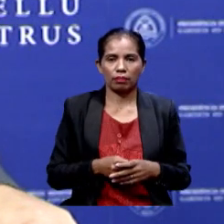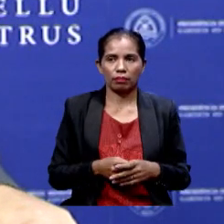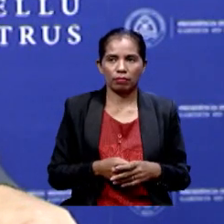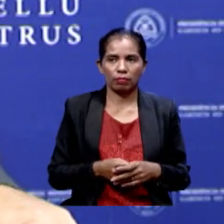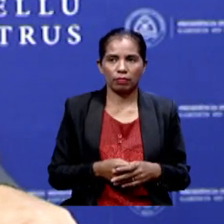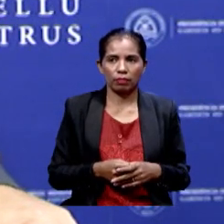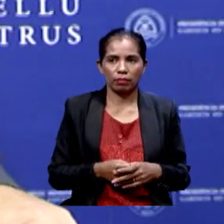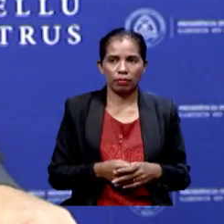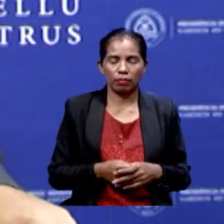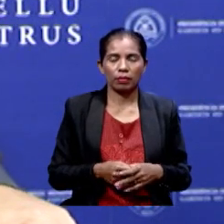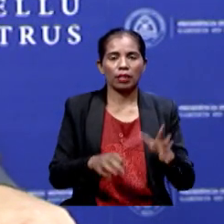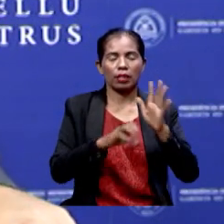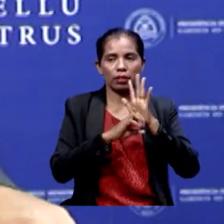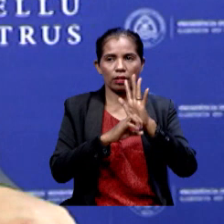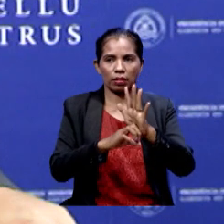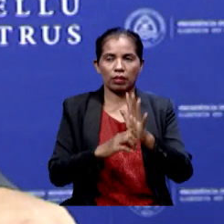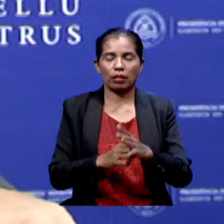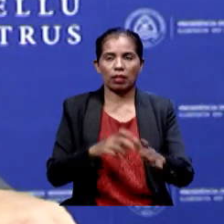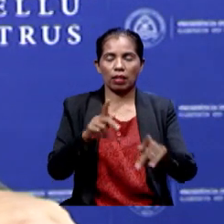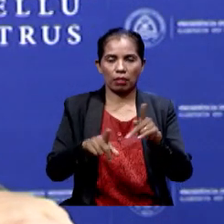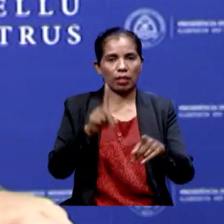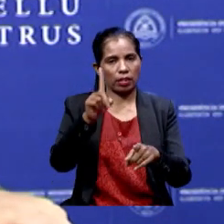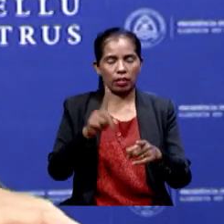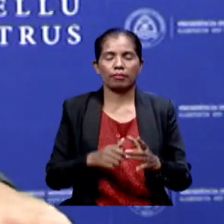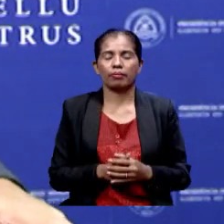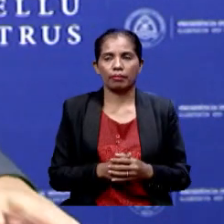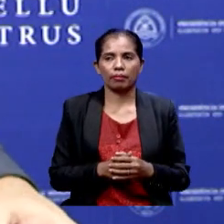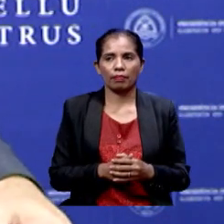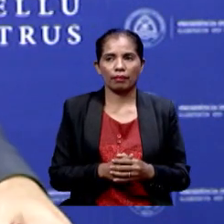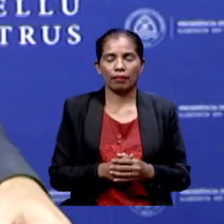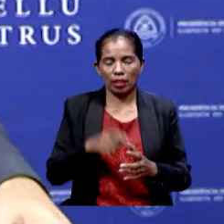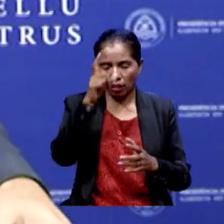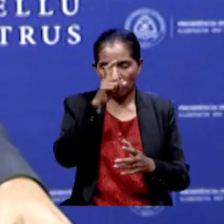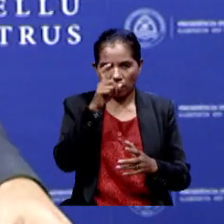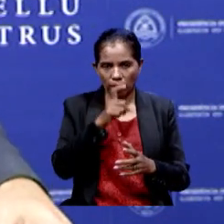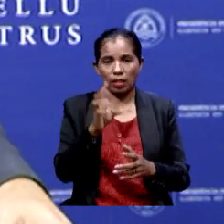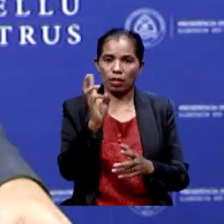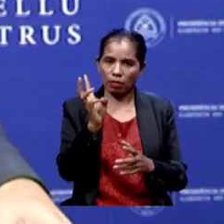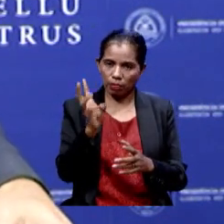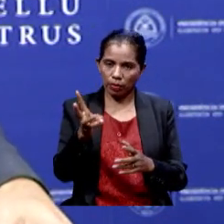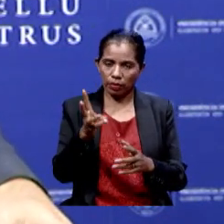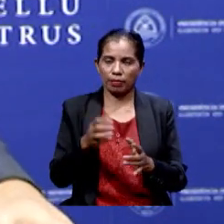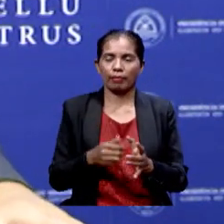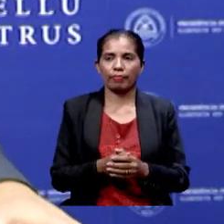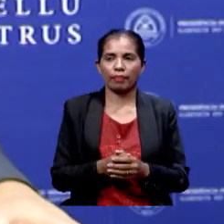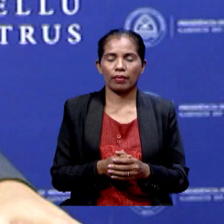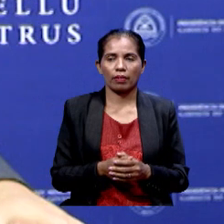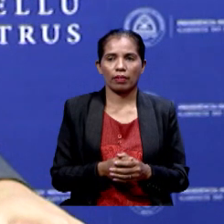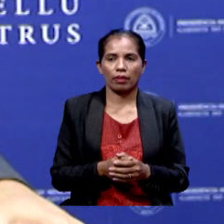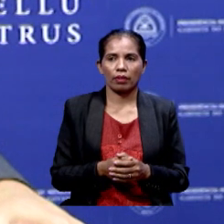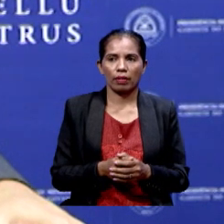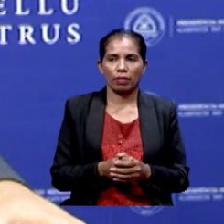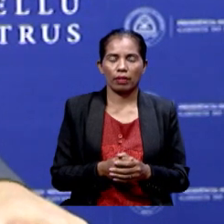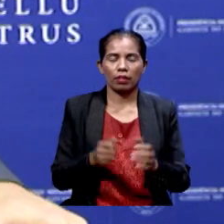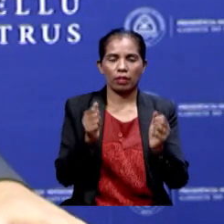Então, uma cara que exemplo ida, cara que pessoa ida, é meida, mas que tamo idade reforma, nia o